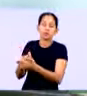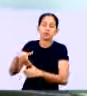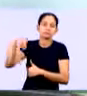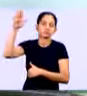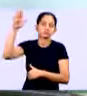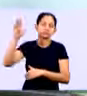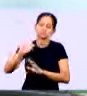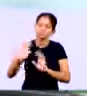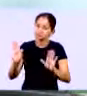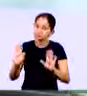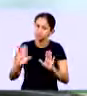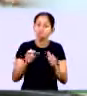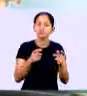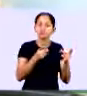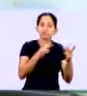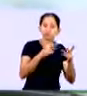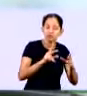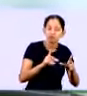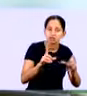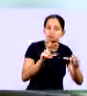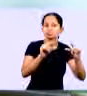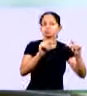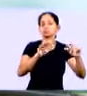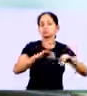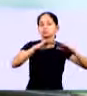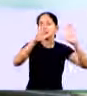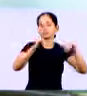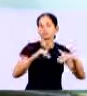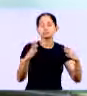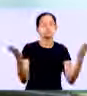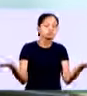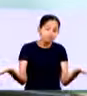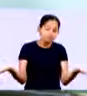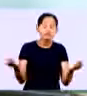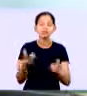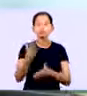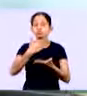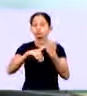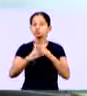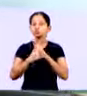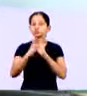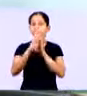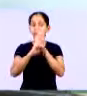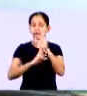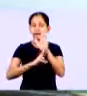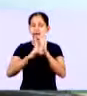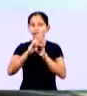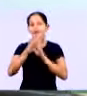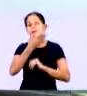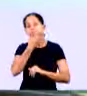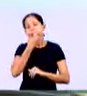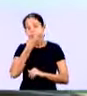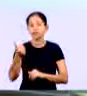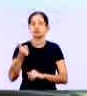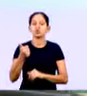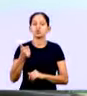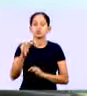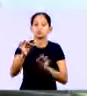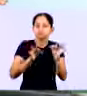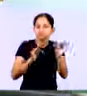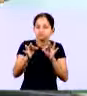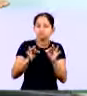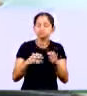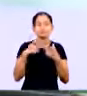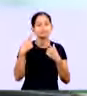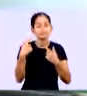vender, né? Os bens, como é que serão guardados, onde serão armazenados. Eu estabeleço essas normas para que ninguém faça algo que não deveria ser feito. E deve